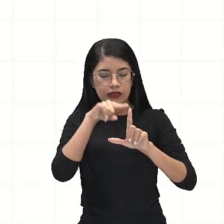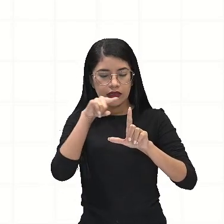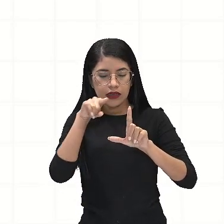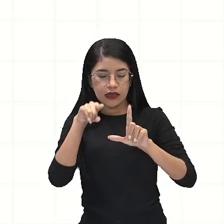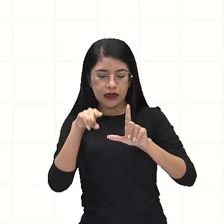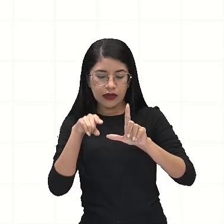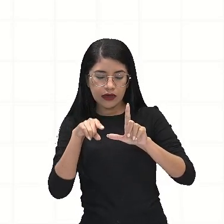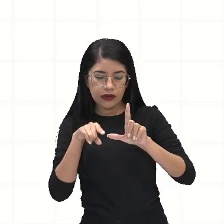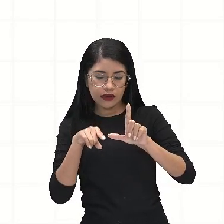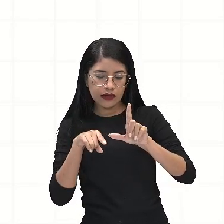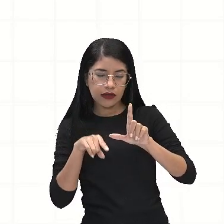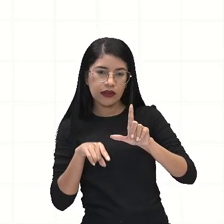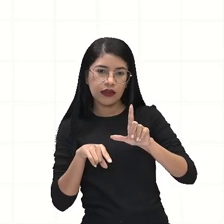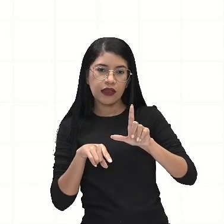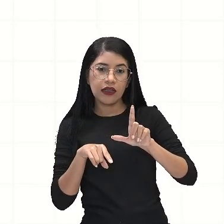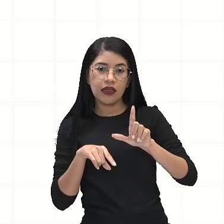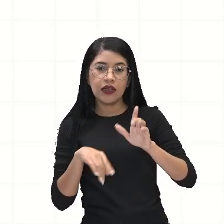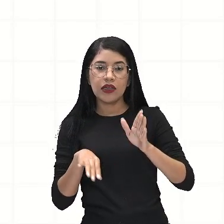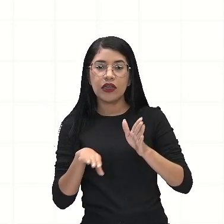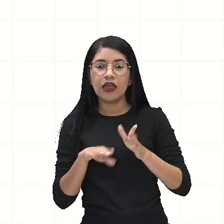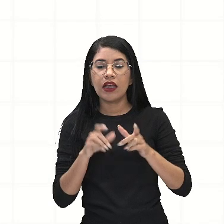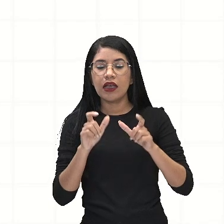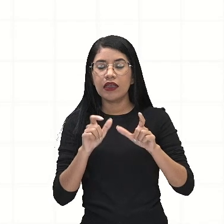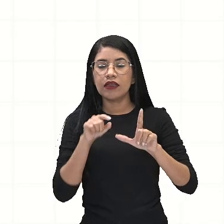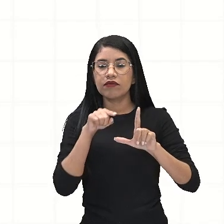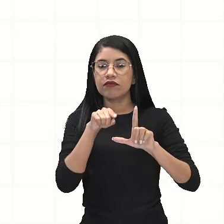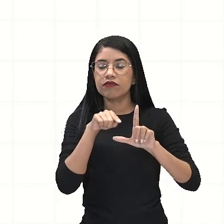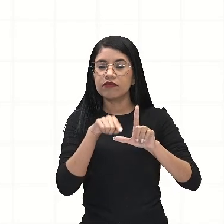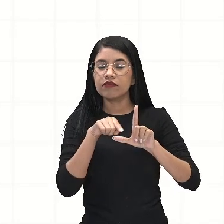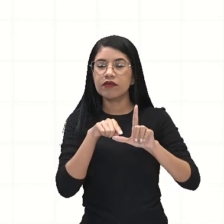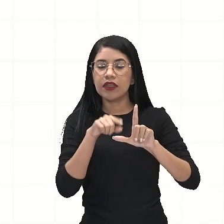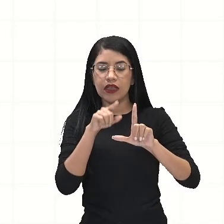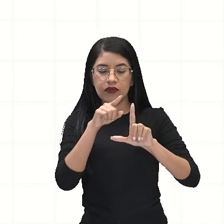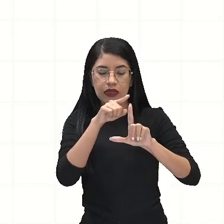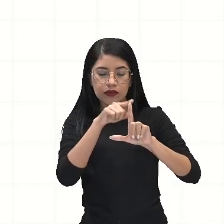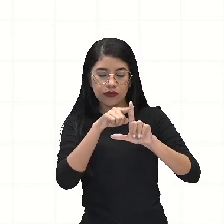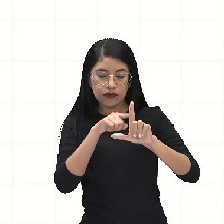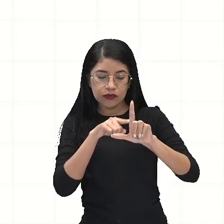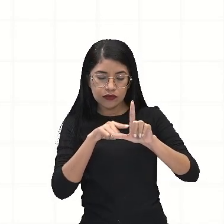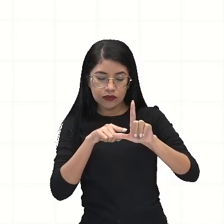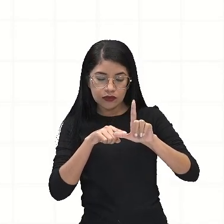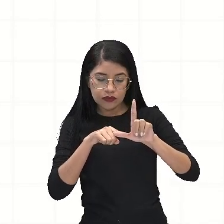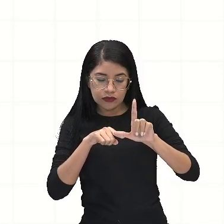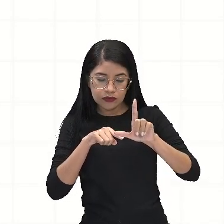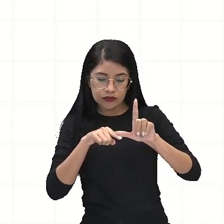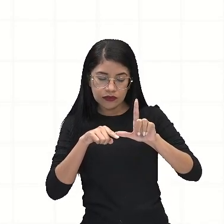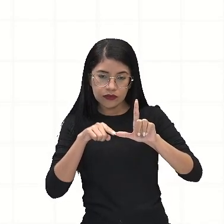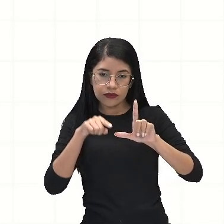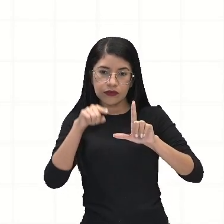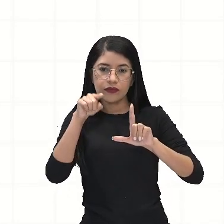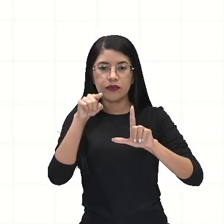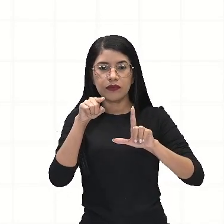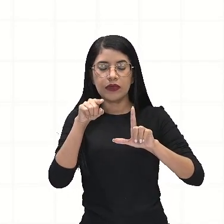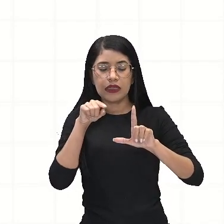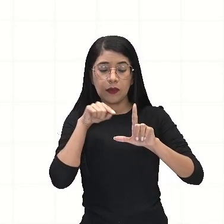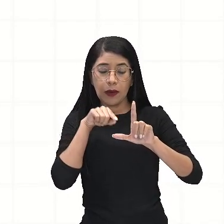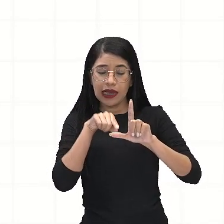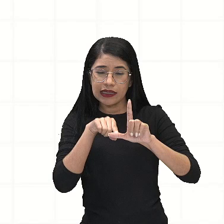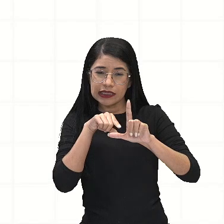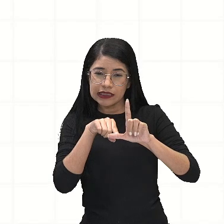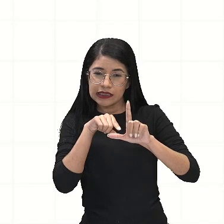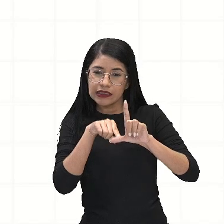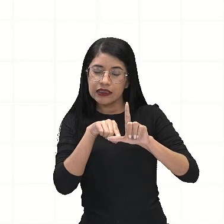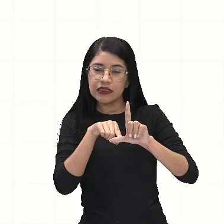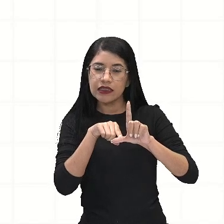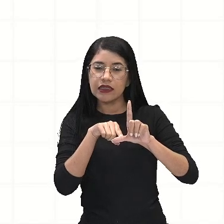descendo, vem descendo. Ela chega num ponto e começa a subir. Esse ponto aqui, ó, que ela